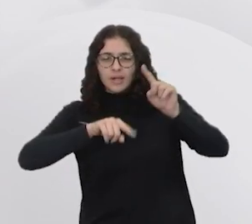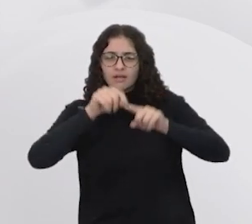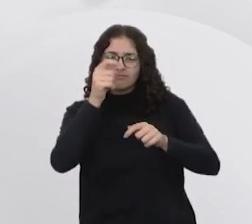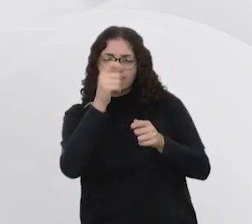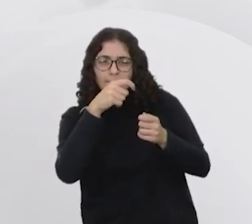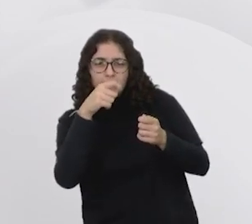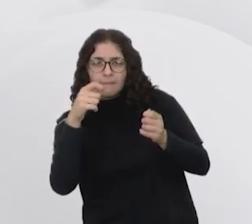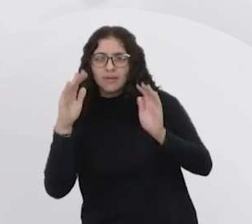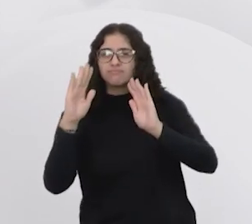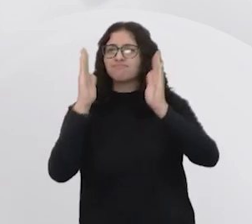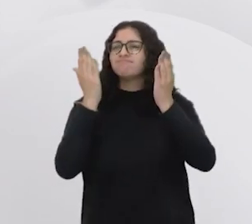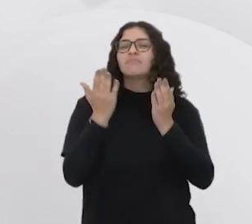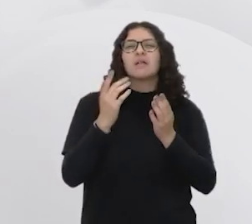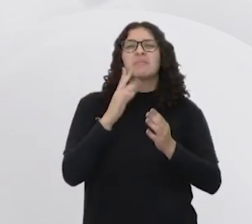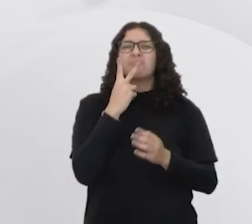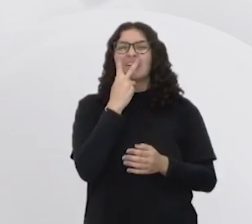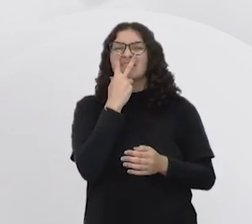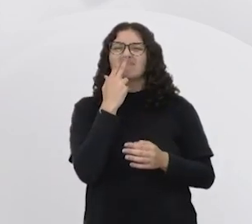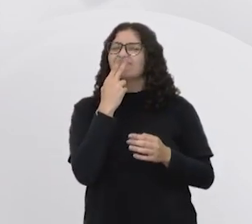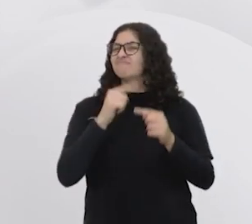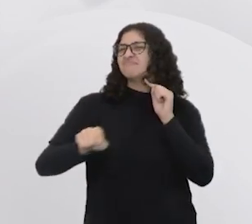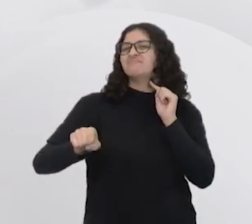a praia dele, não estava lá muito ligado.